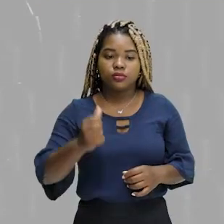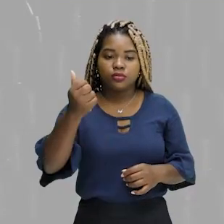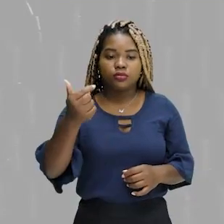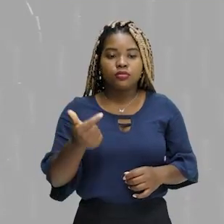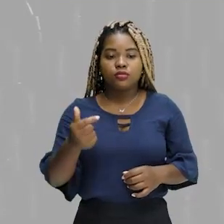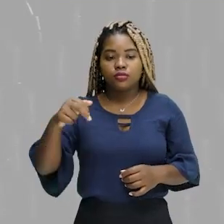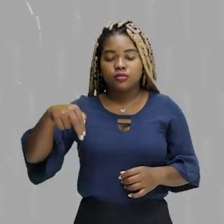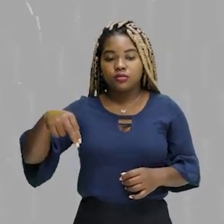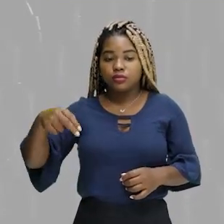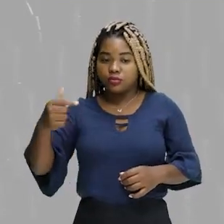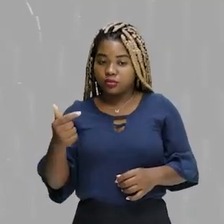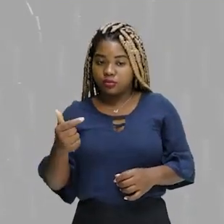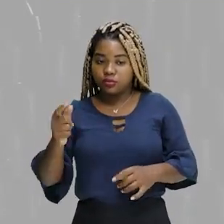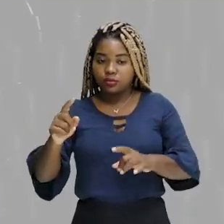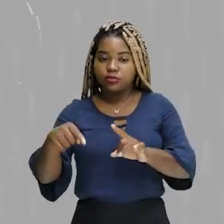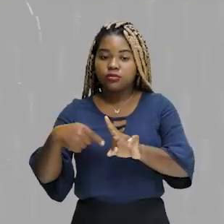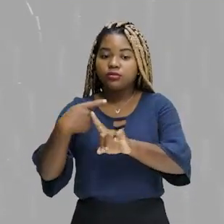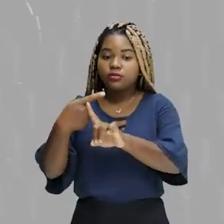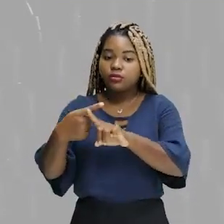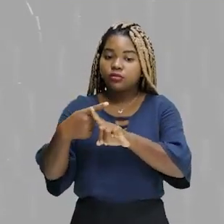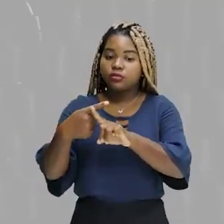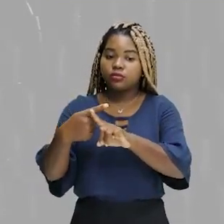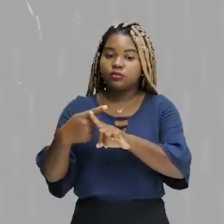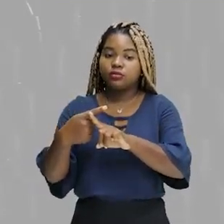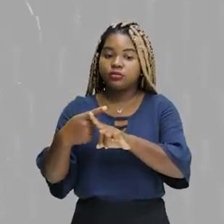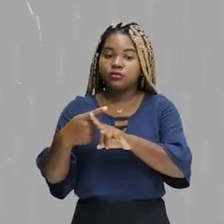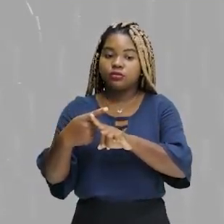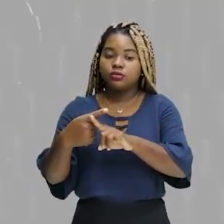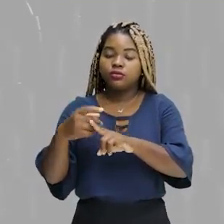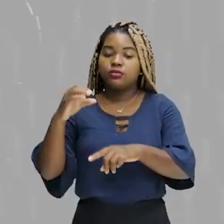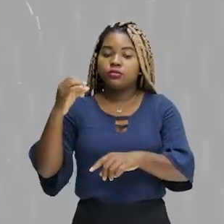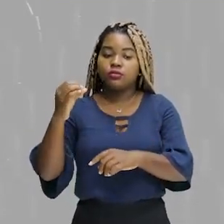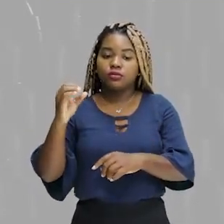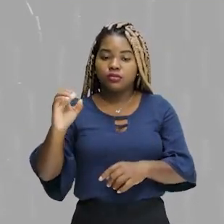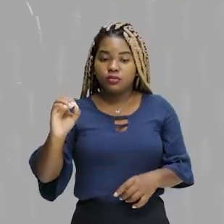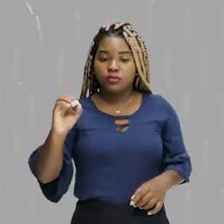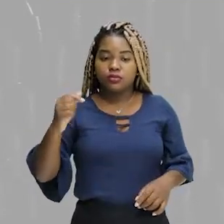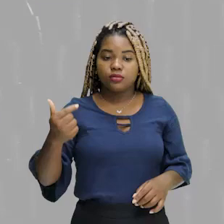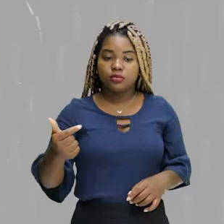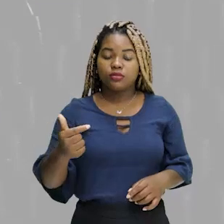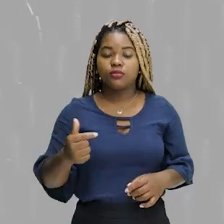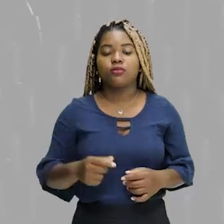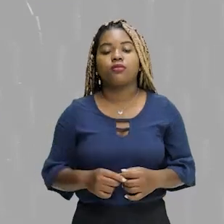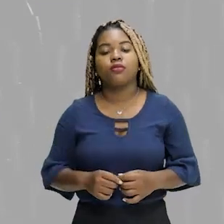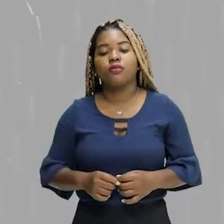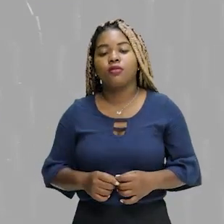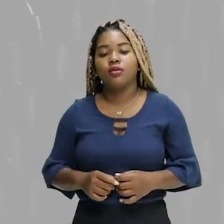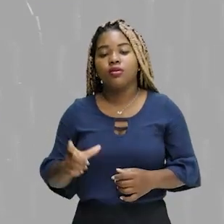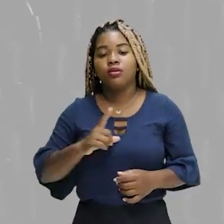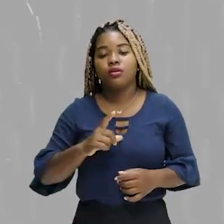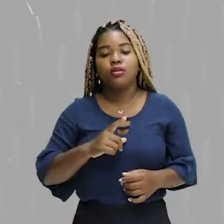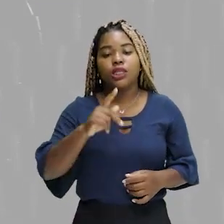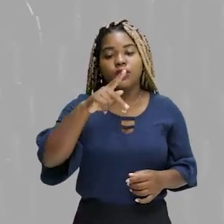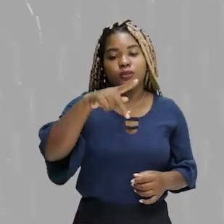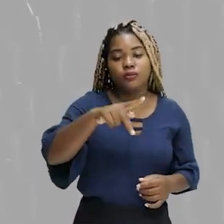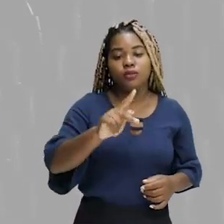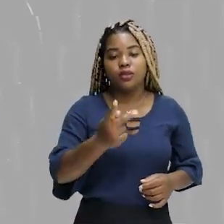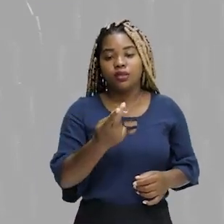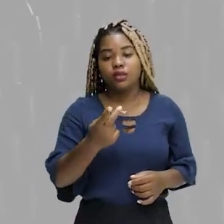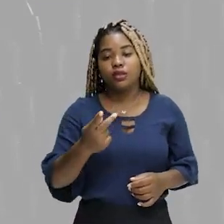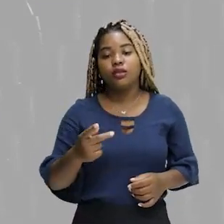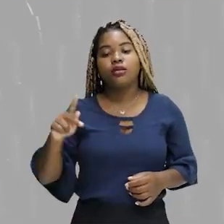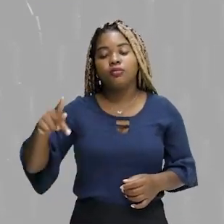de N2, beleza? O oxigênio, eu tenho oxigênio no produto e no reagente. Por que eu não